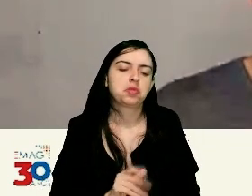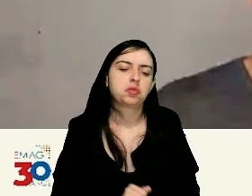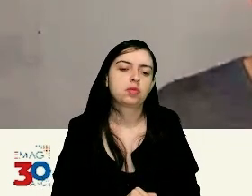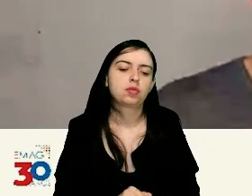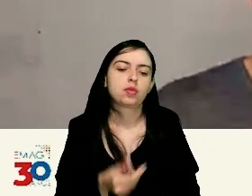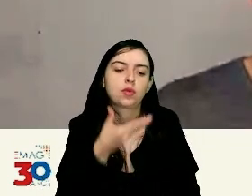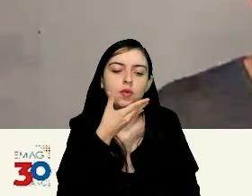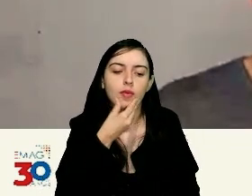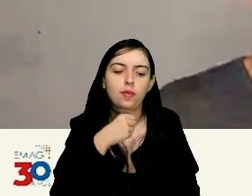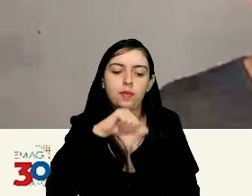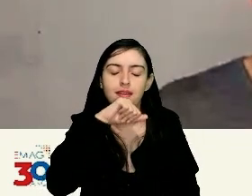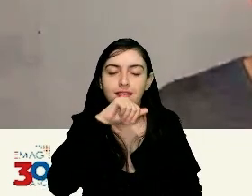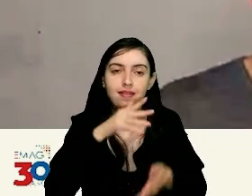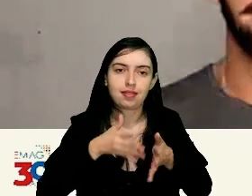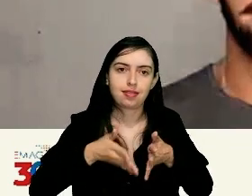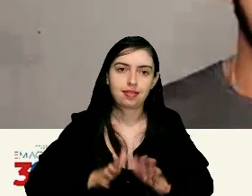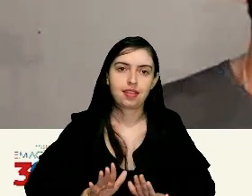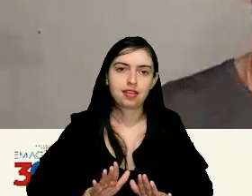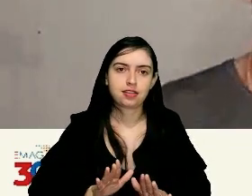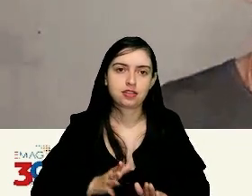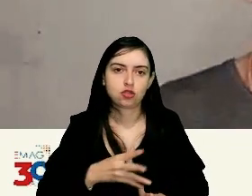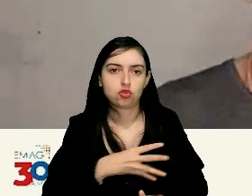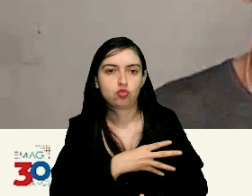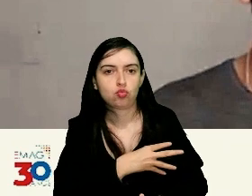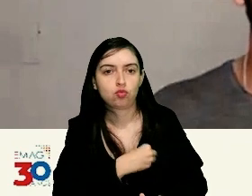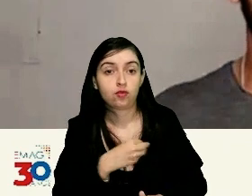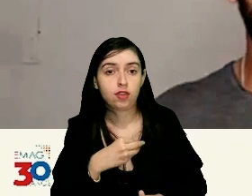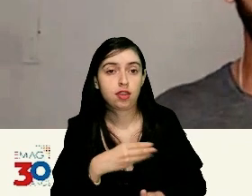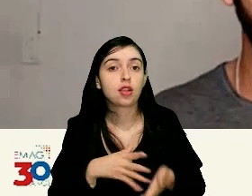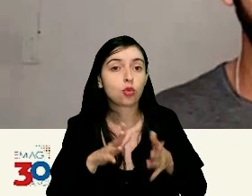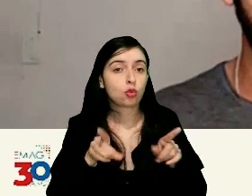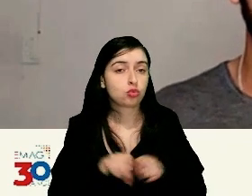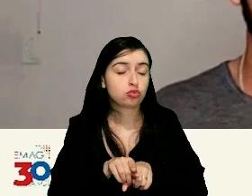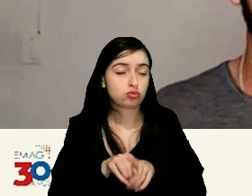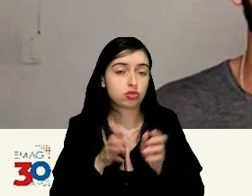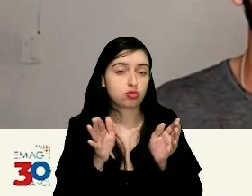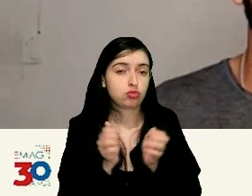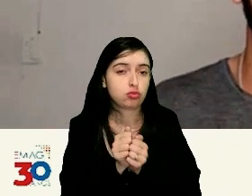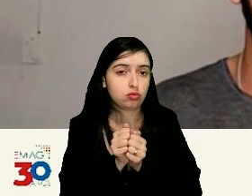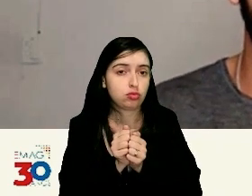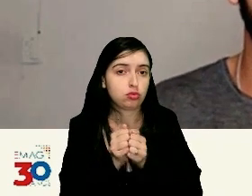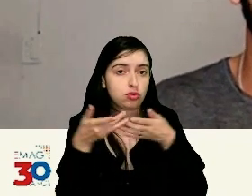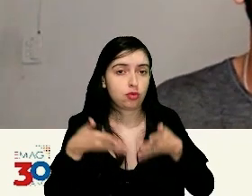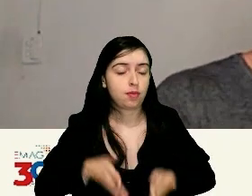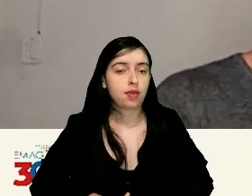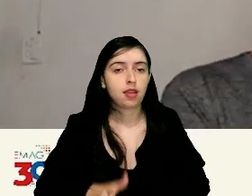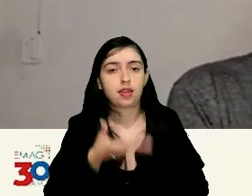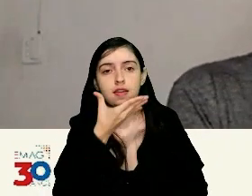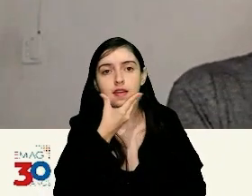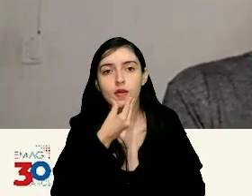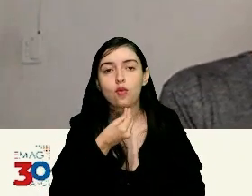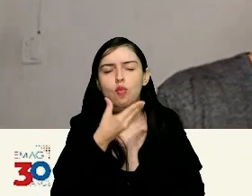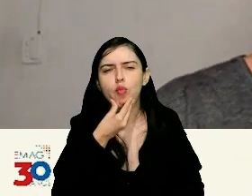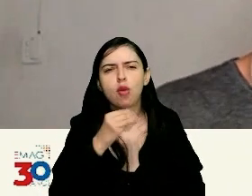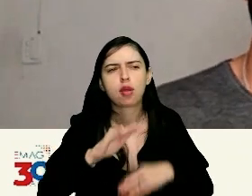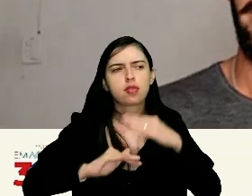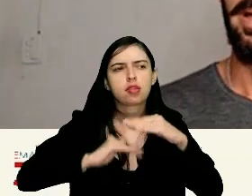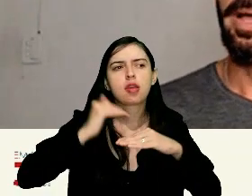né? Nasce um filho, nasce um pai. Quando que o homem vira pai? O homem vira pai após o nascimento do